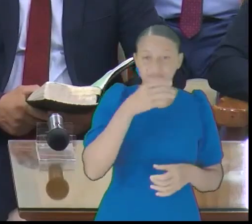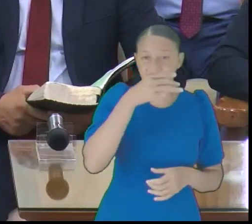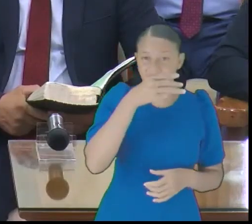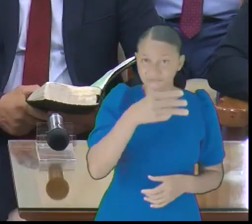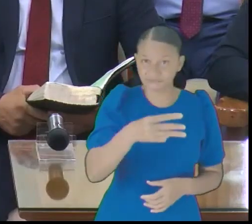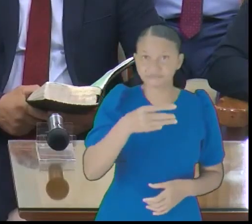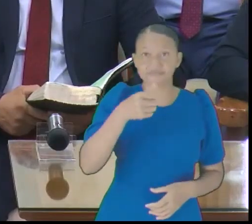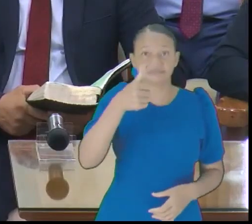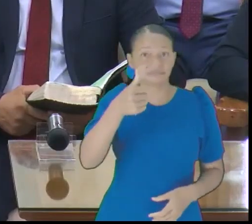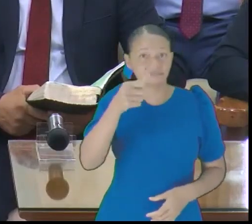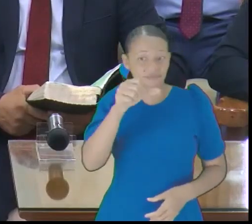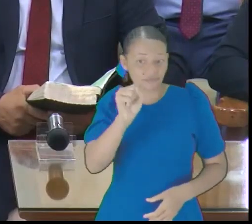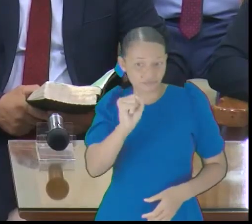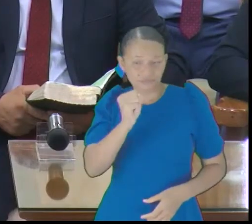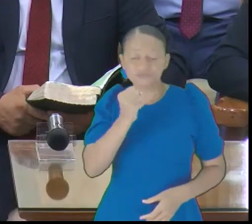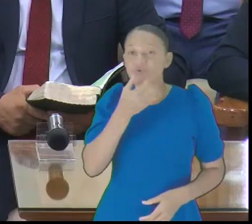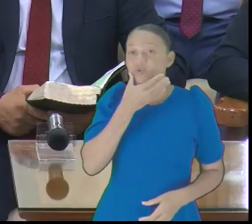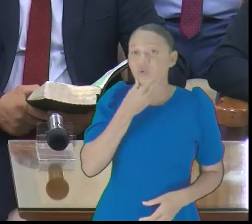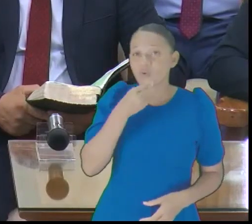318 homens,